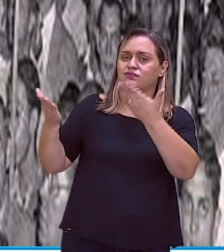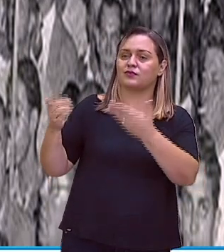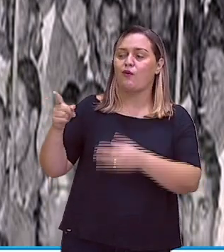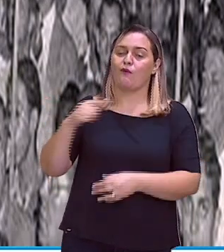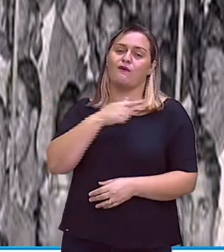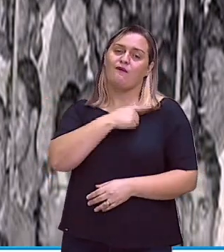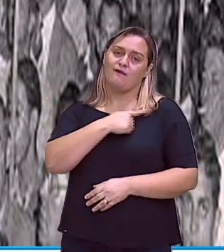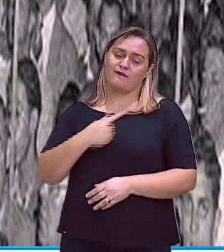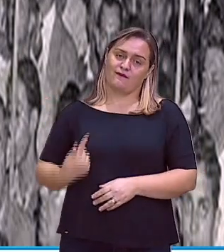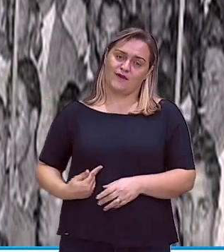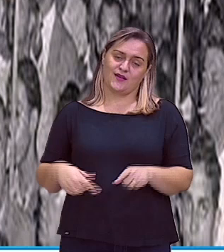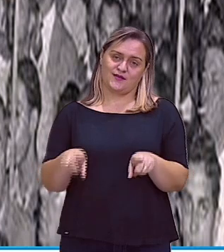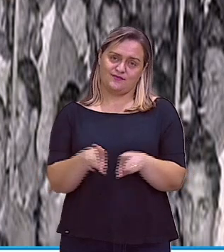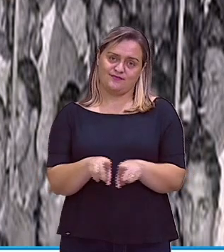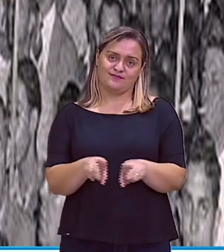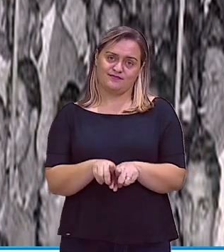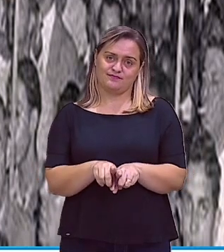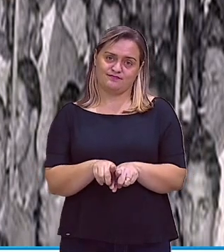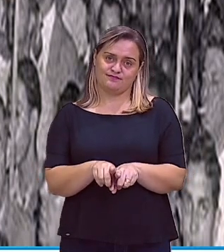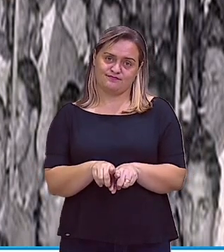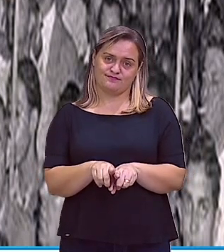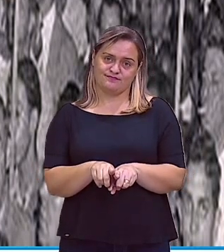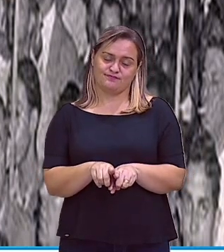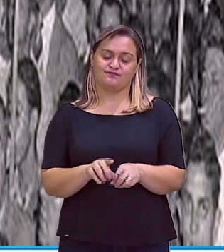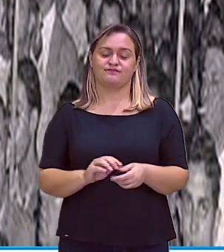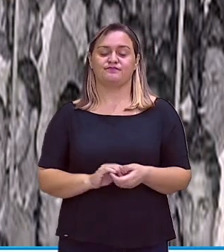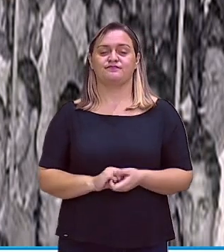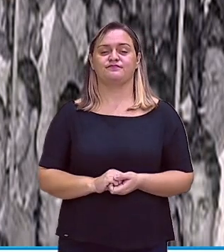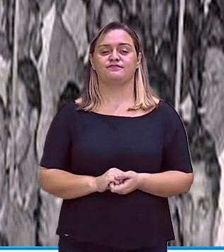B é né a chamada verba Federal